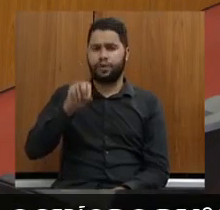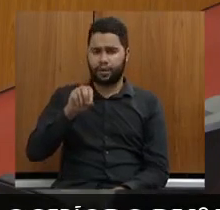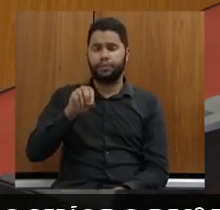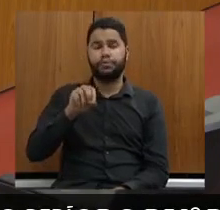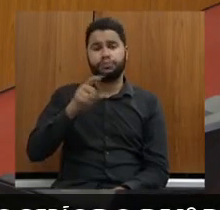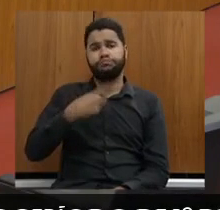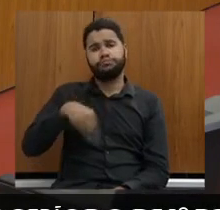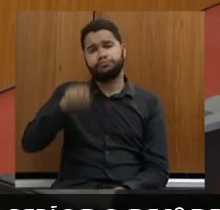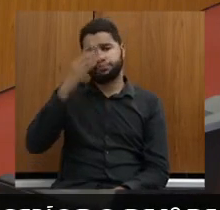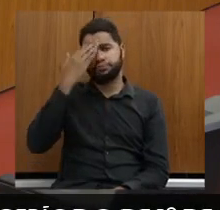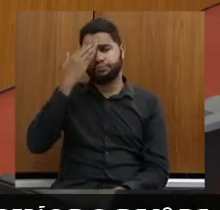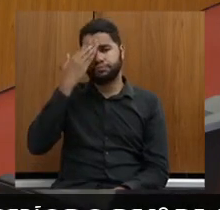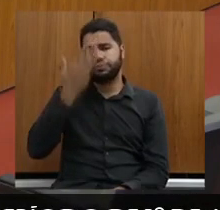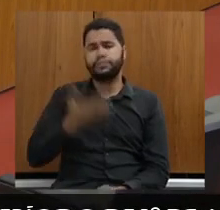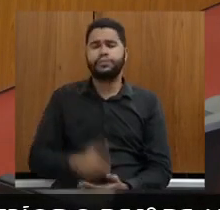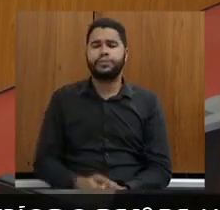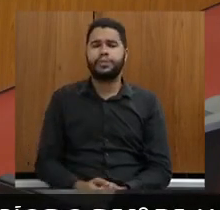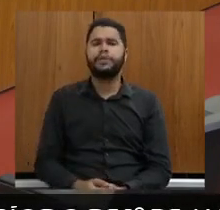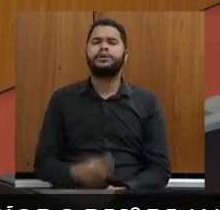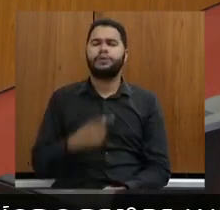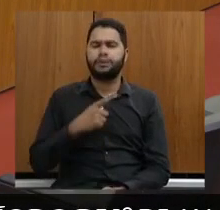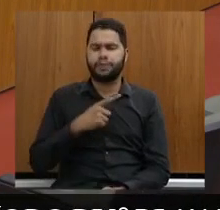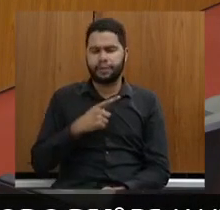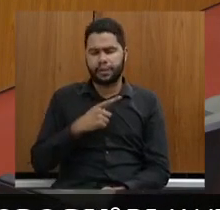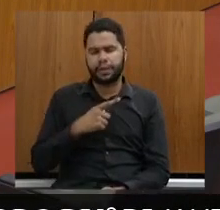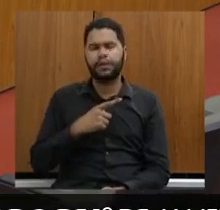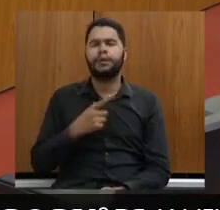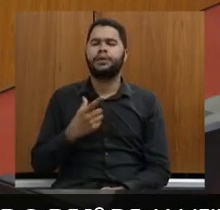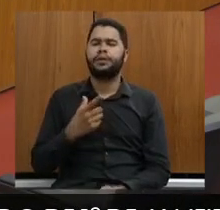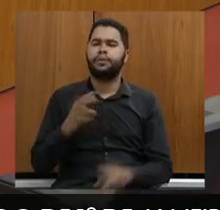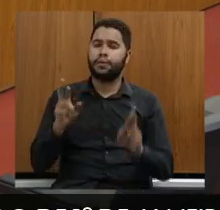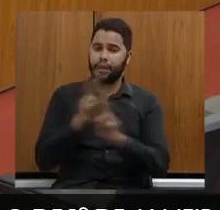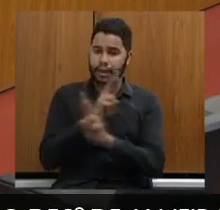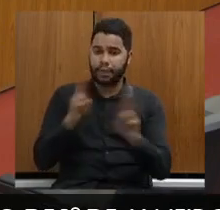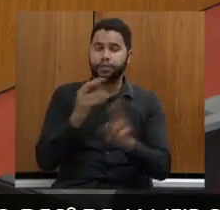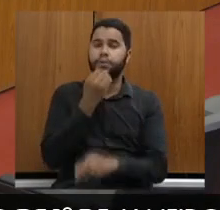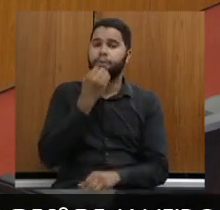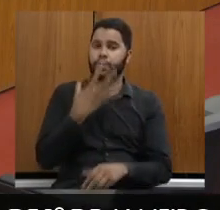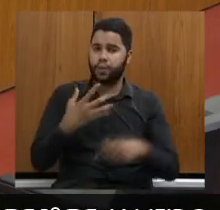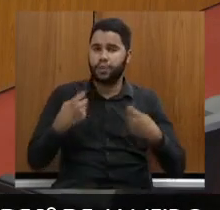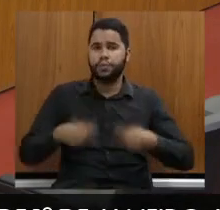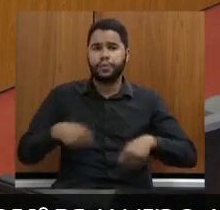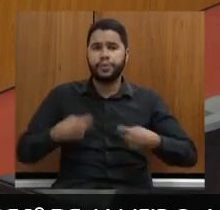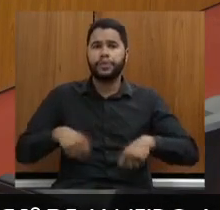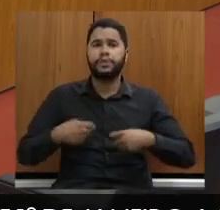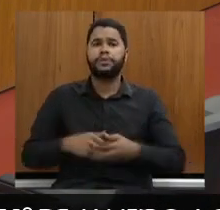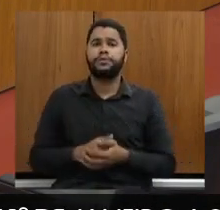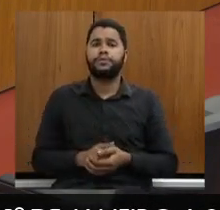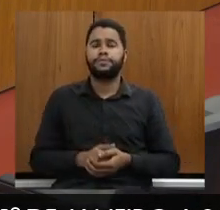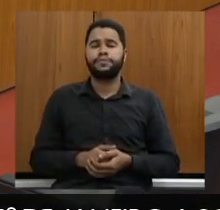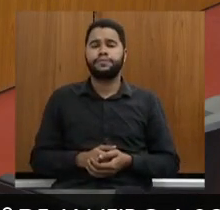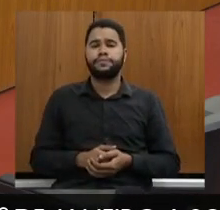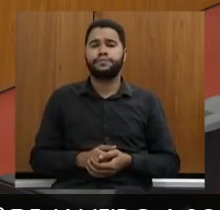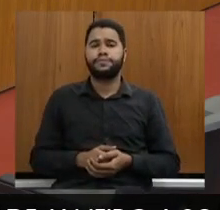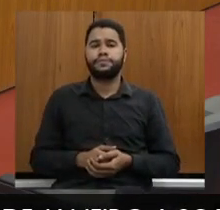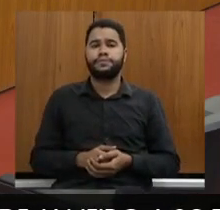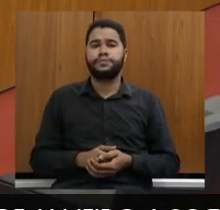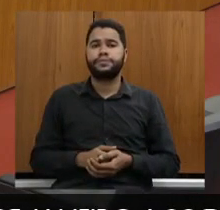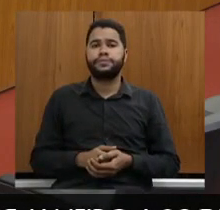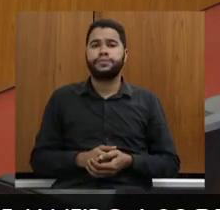sabe é que tempos em que ter uma boa relação e o secretário de